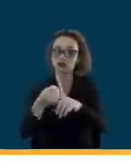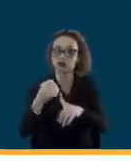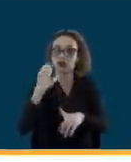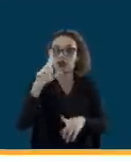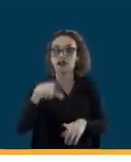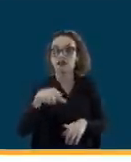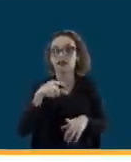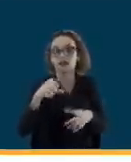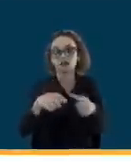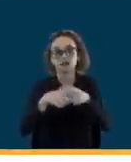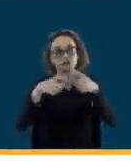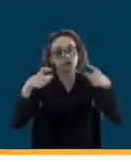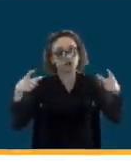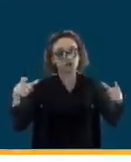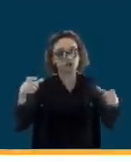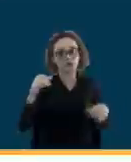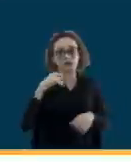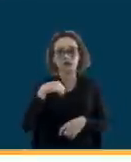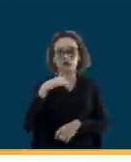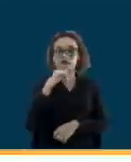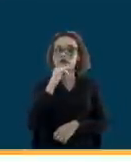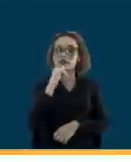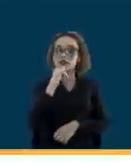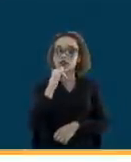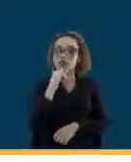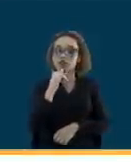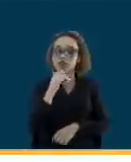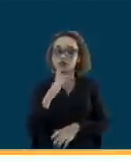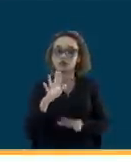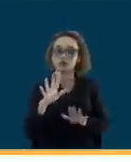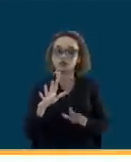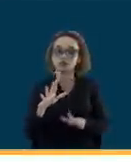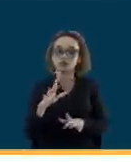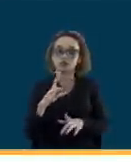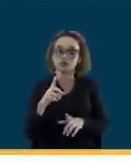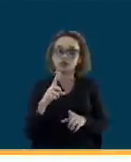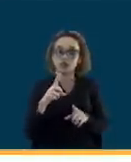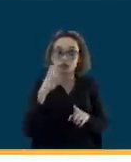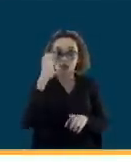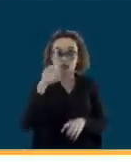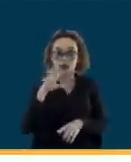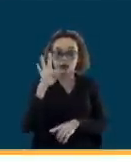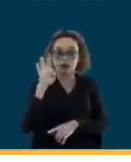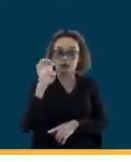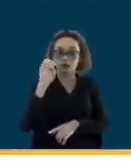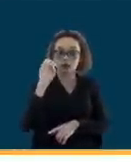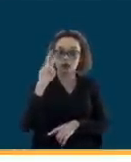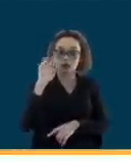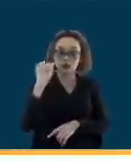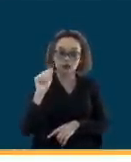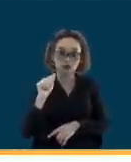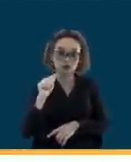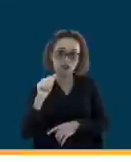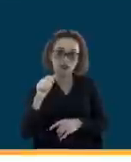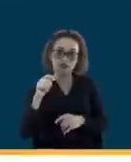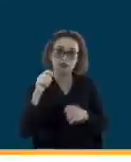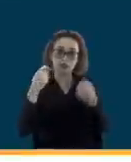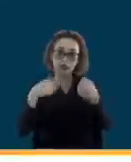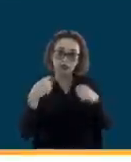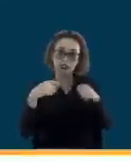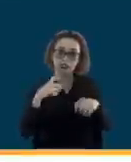aqui uma referência. Quem, né? Aula, né? É bom também, porque sem teoria a gente não constrói as coisas. Tem que ter afeto, tem que